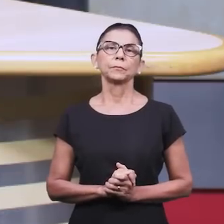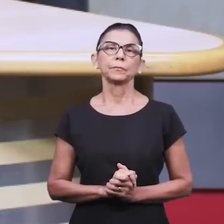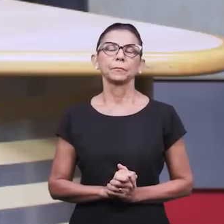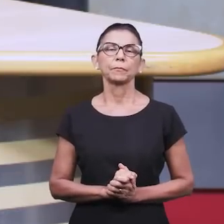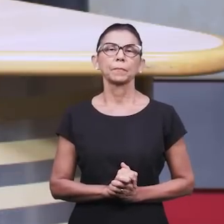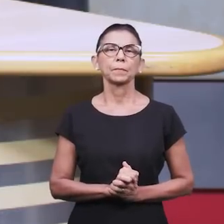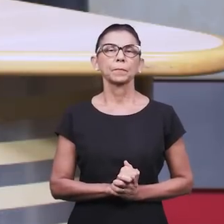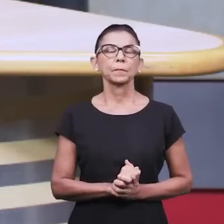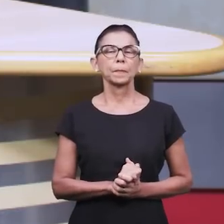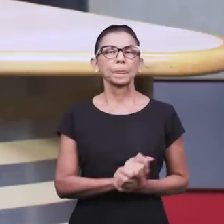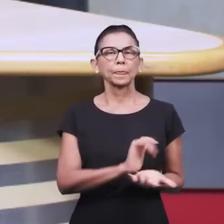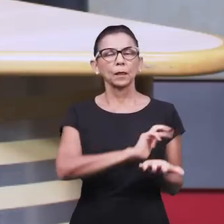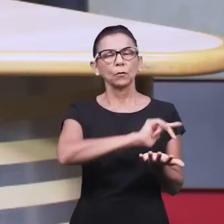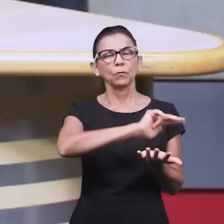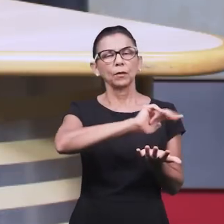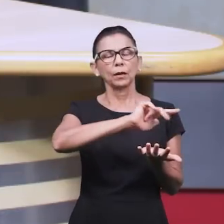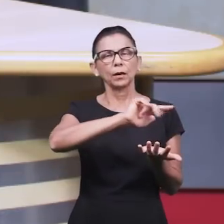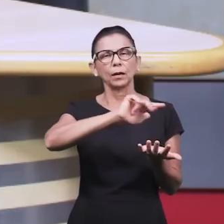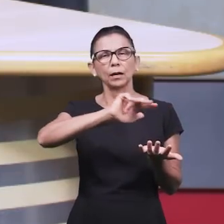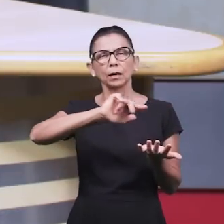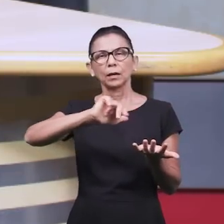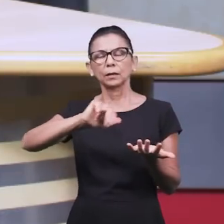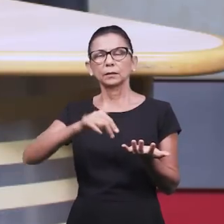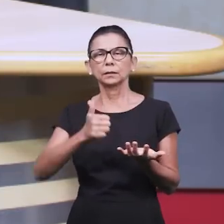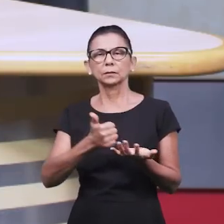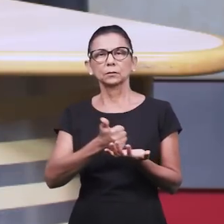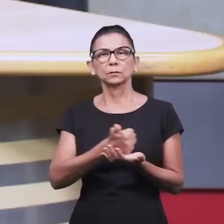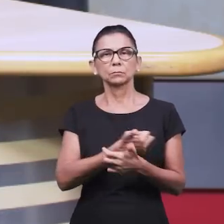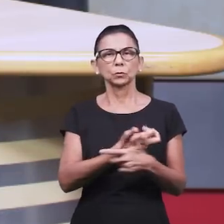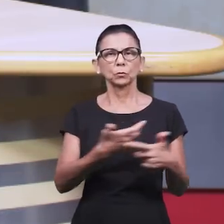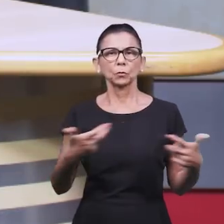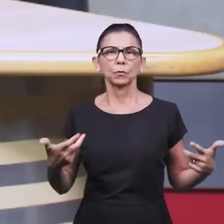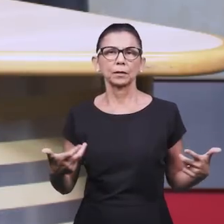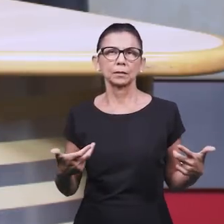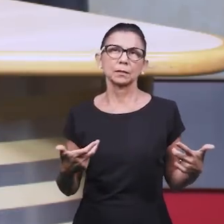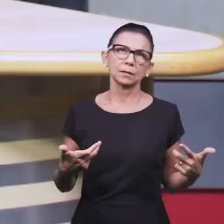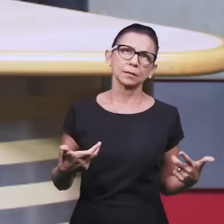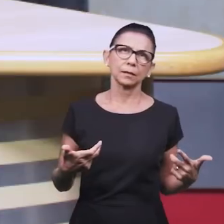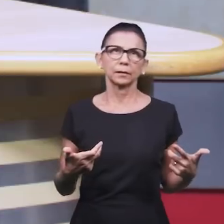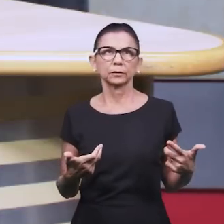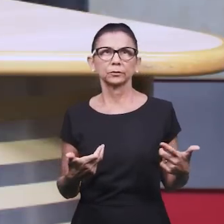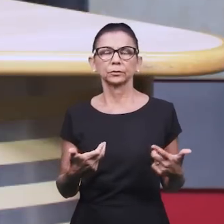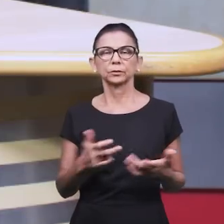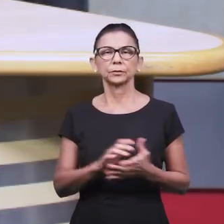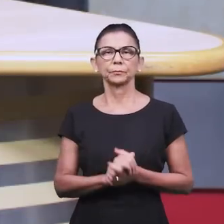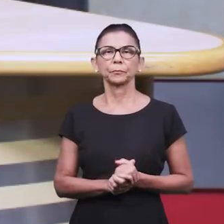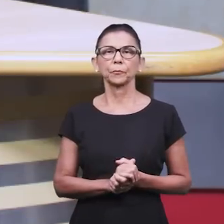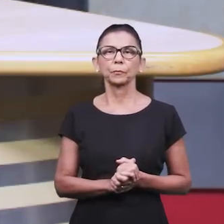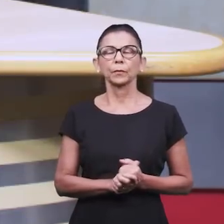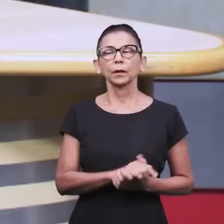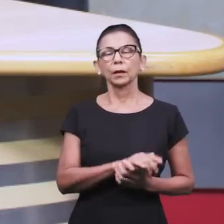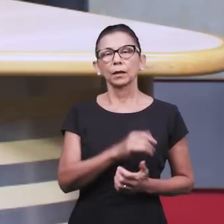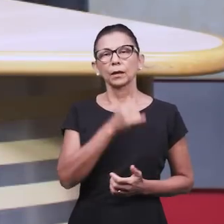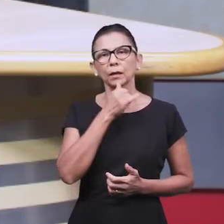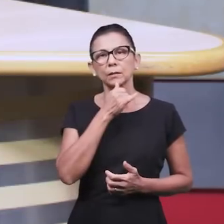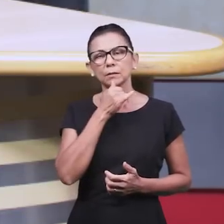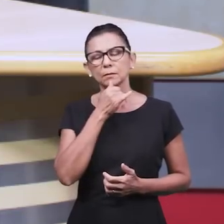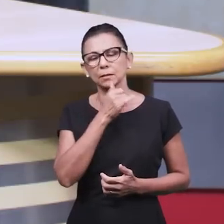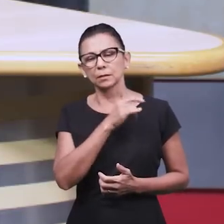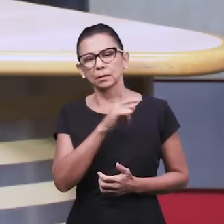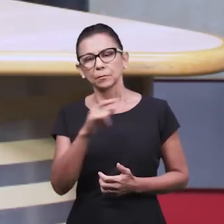Todas as variantes da fé como sinônimo de crer. Aí você